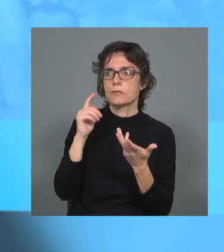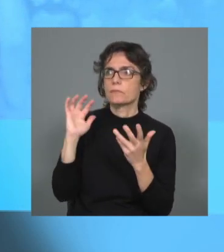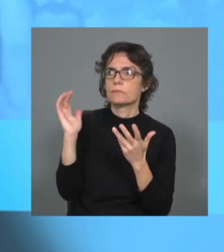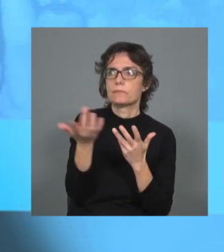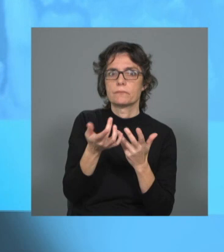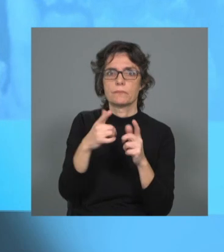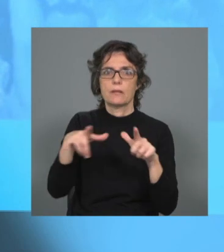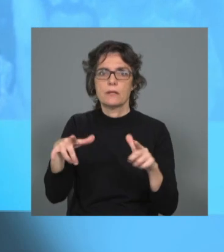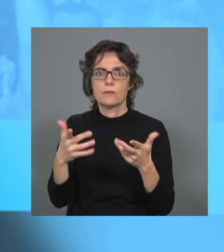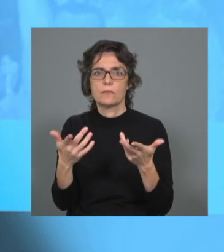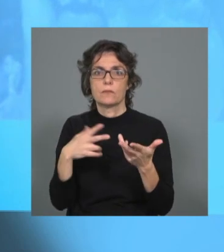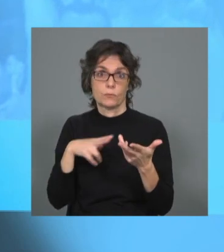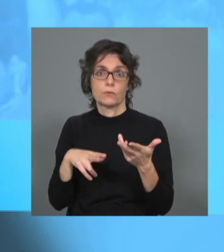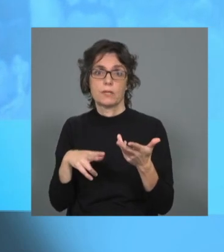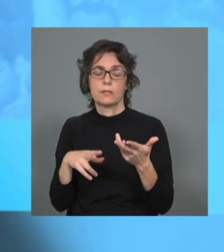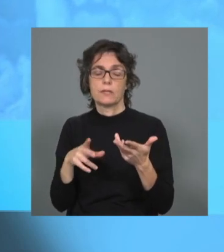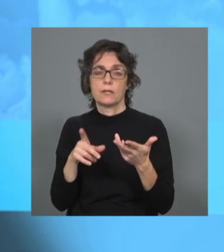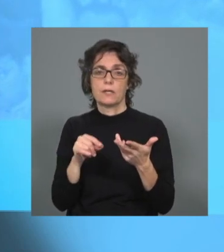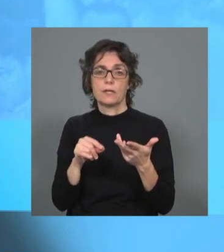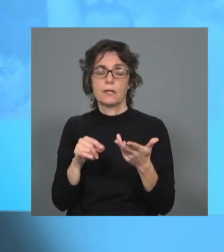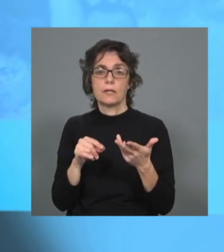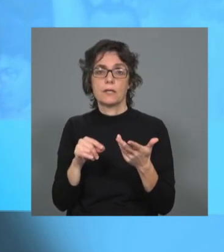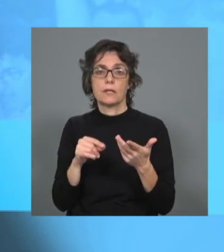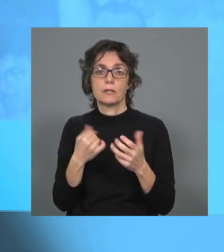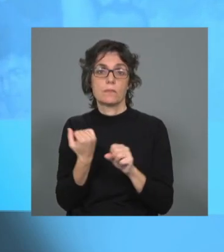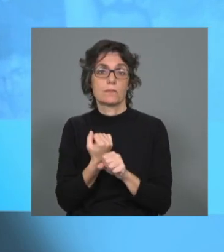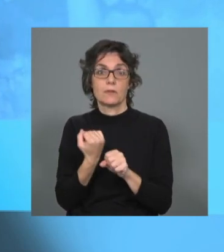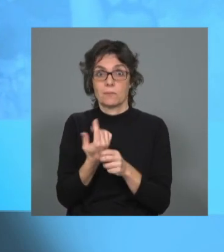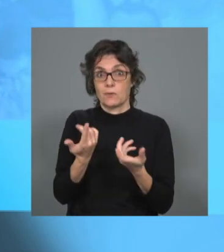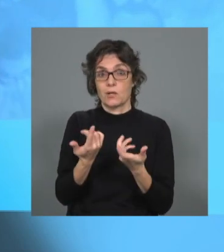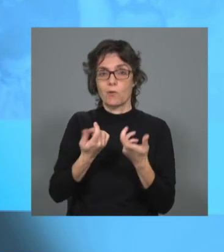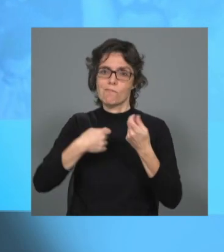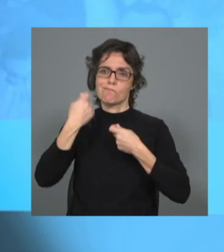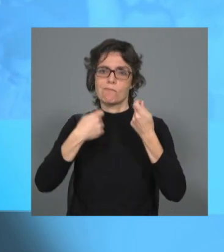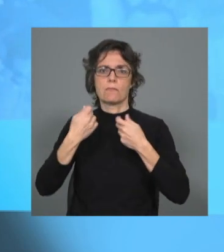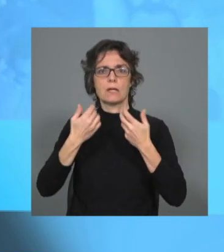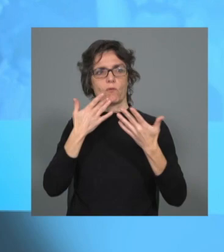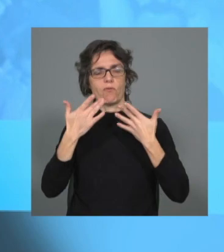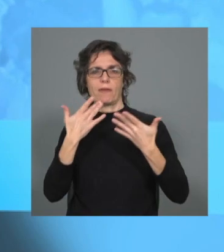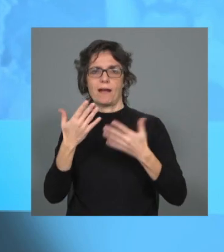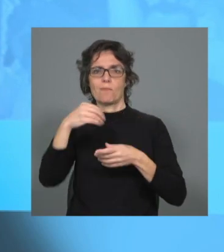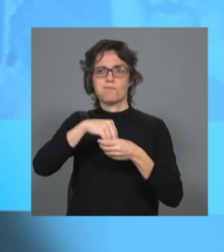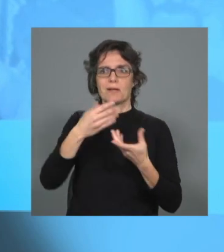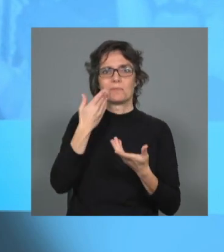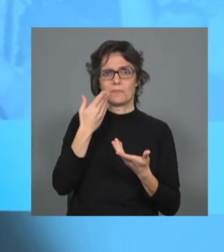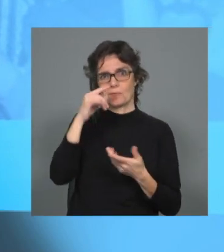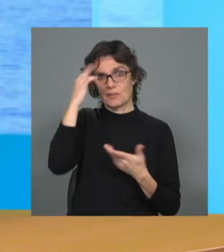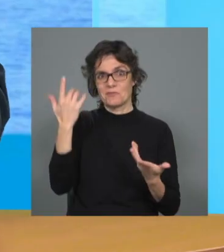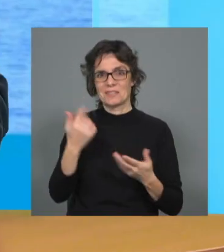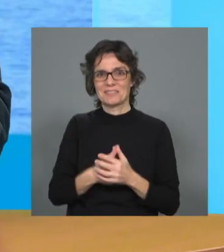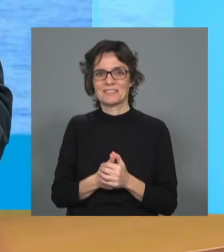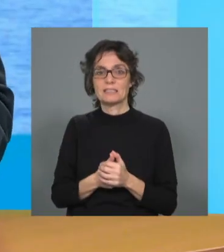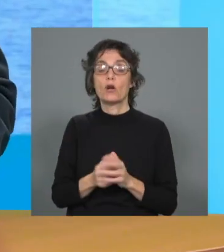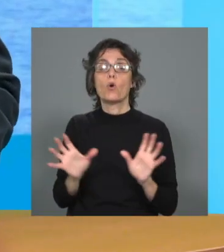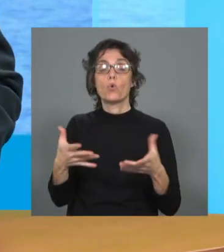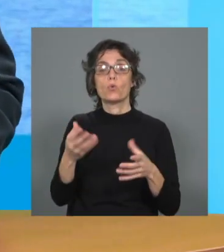língua, e também a trabalhar a expressão dramática. Como é que é juntar tudo isto? São 15 pessoas, neste momento o